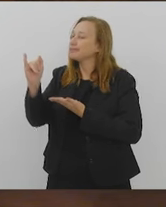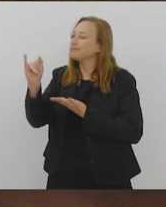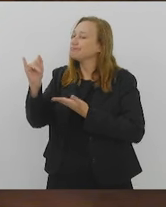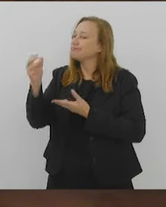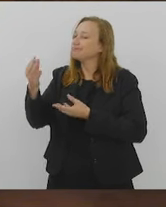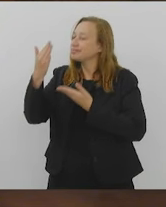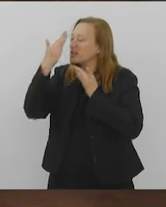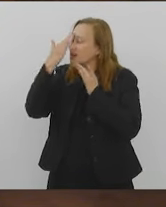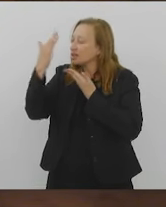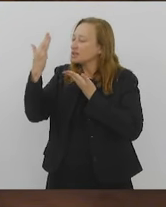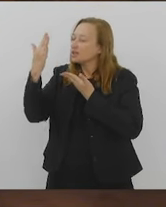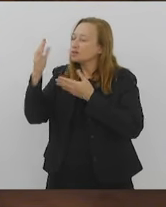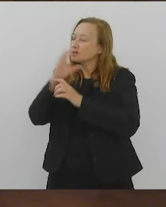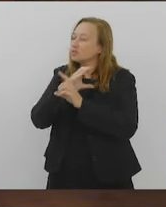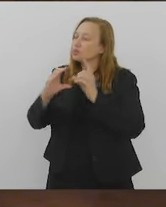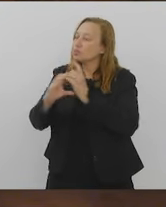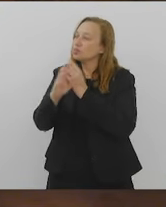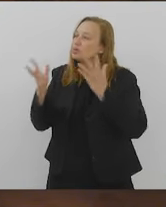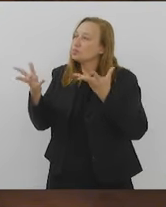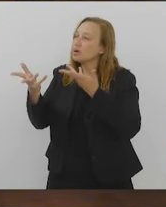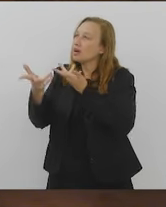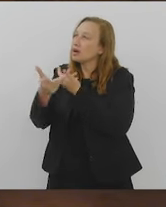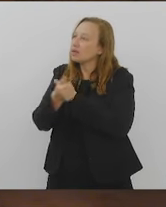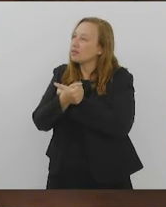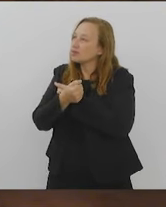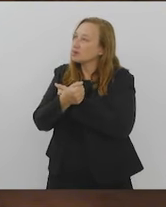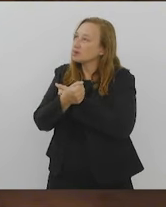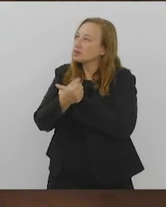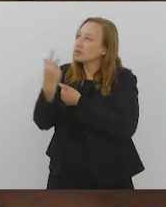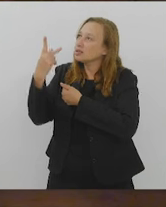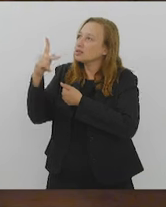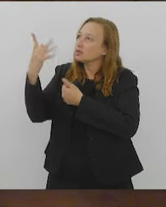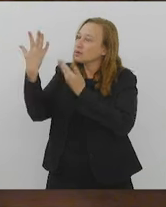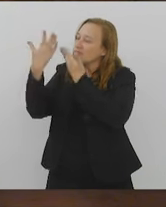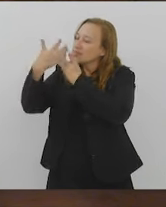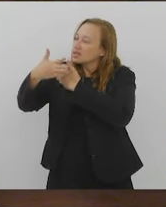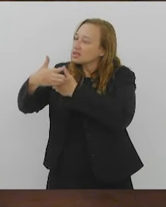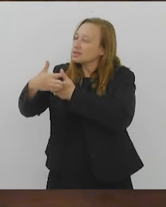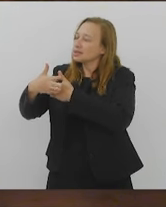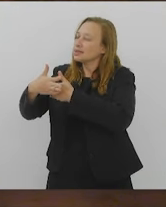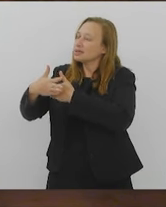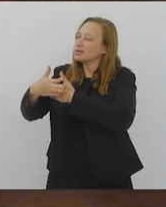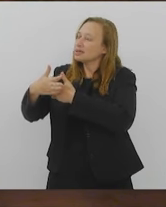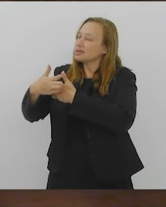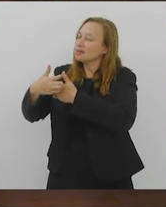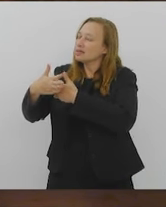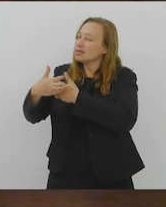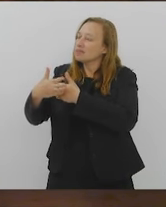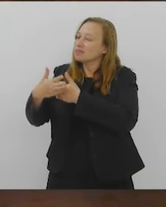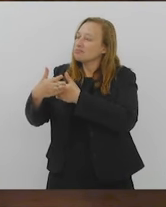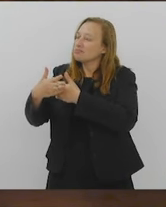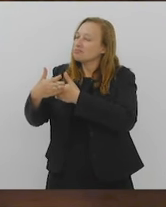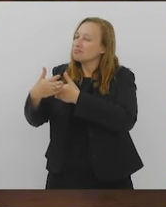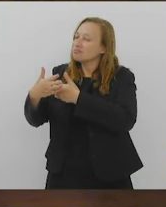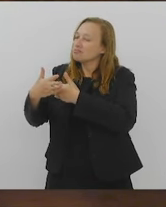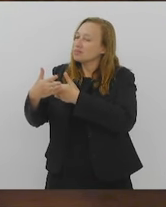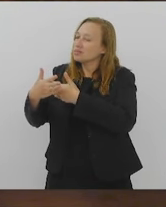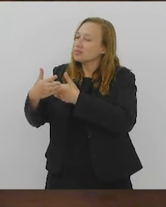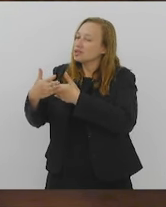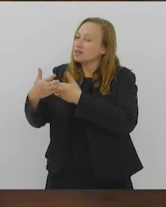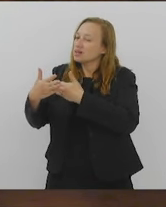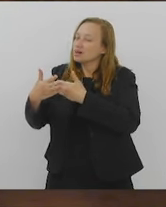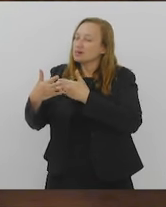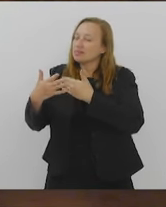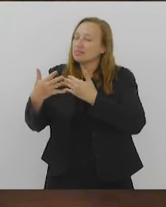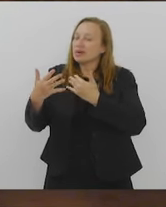graças por este culto maravilhoso, pela tua presença, pelas palavras alvissareiras que